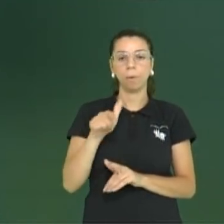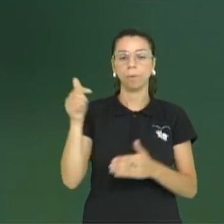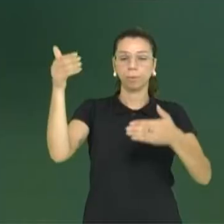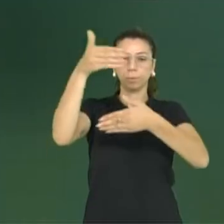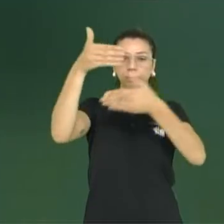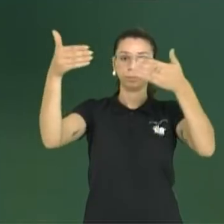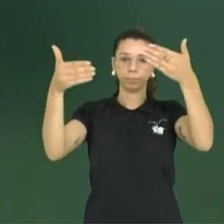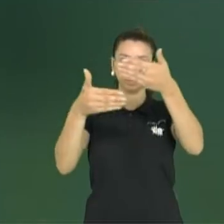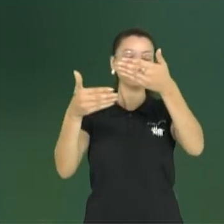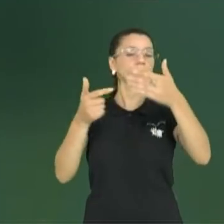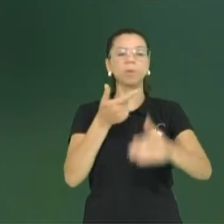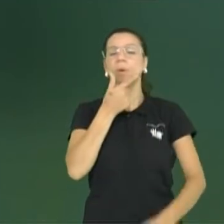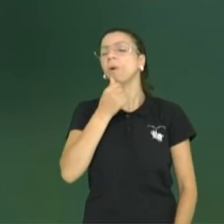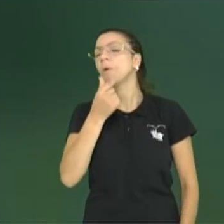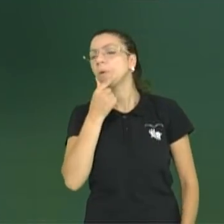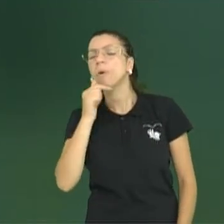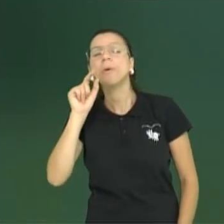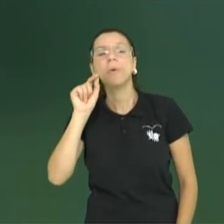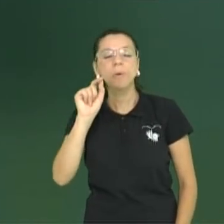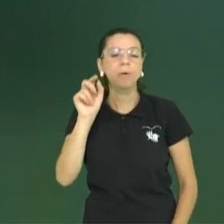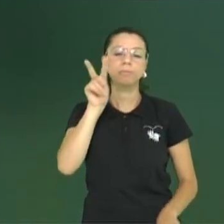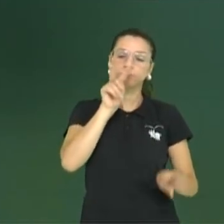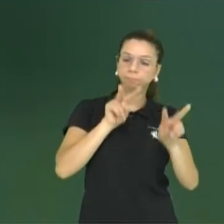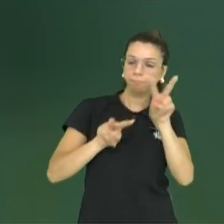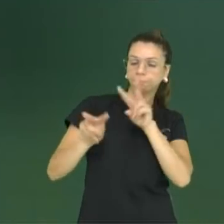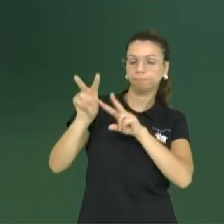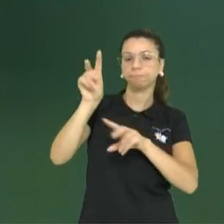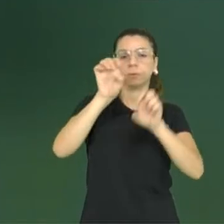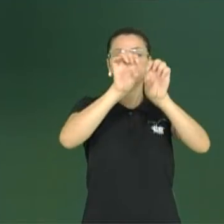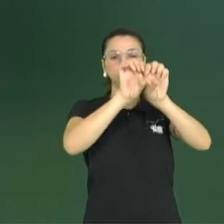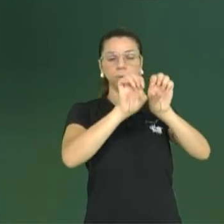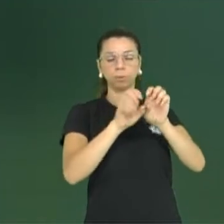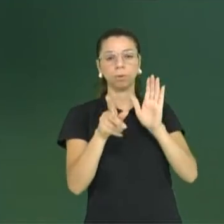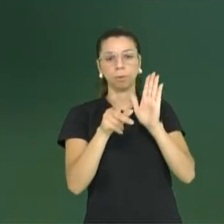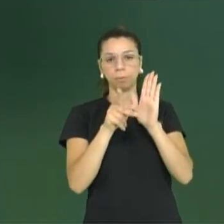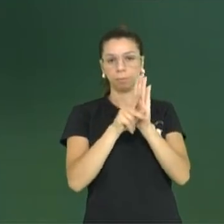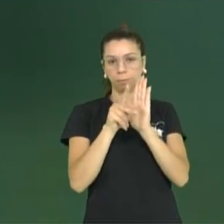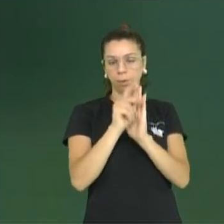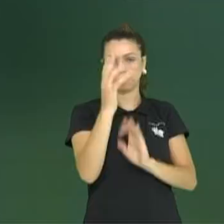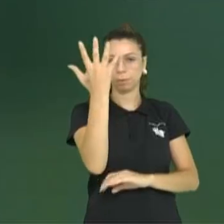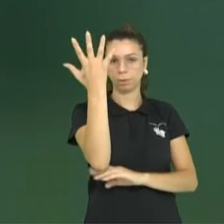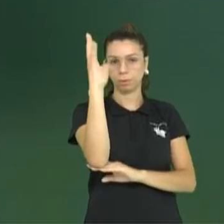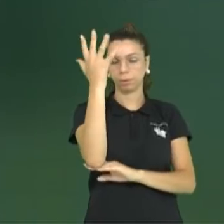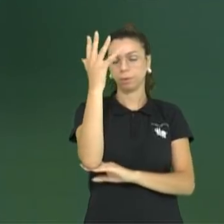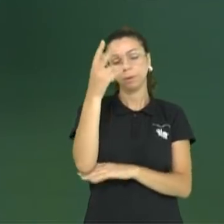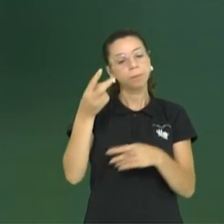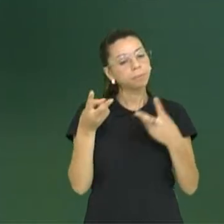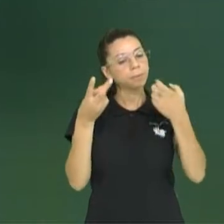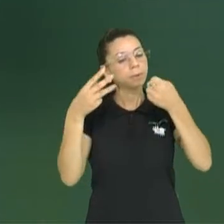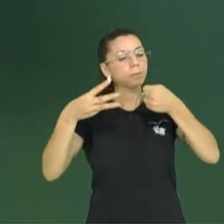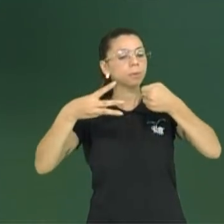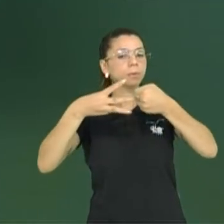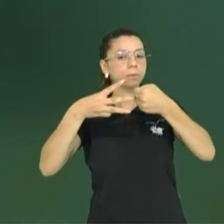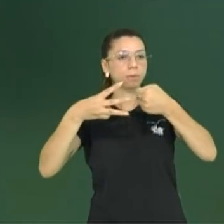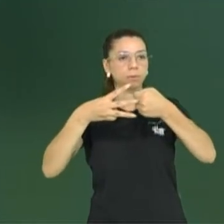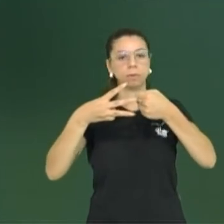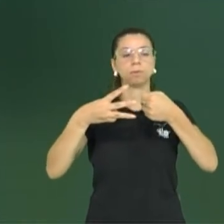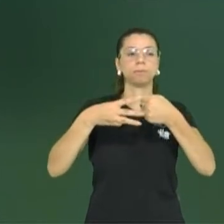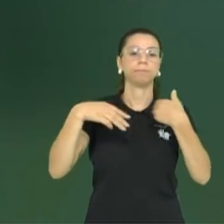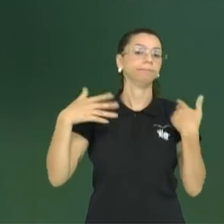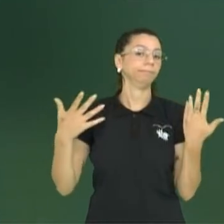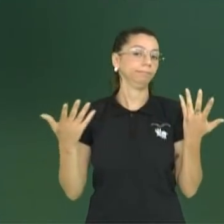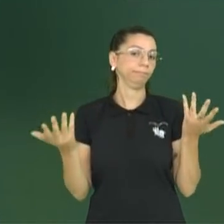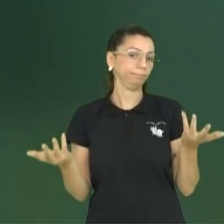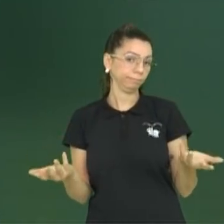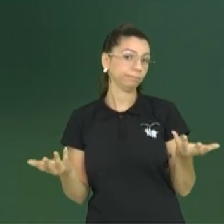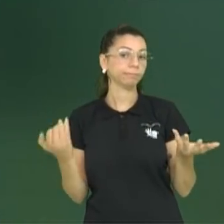Robert Hooke, nas suas observações de uma estrutura vegetal, identificou as células. Qual será